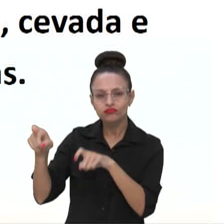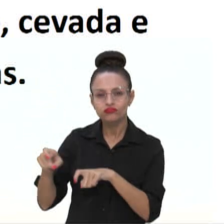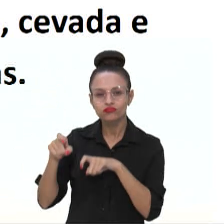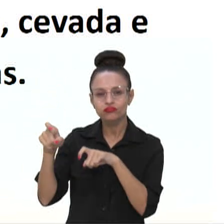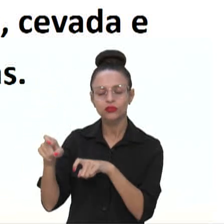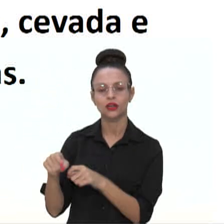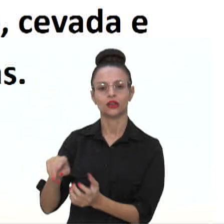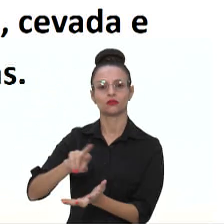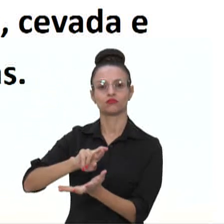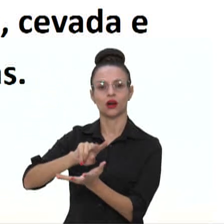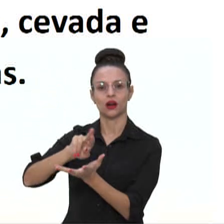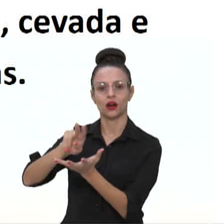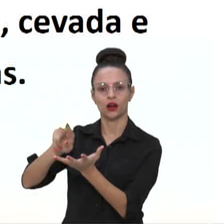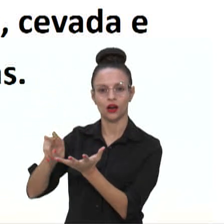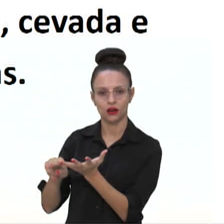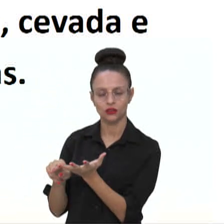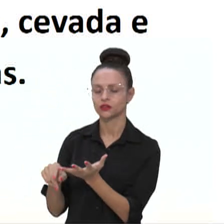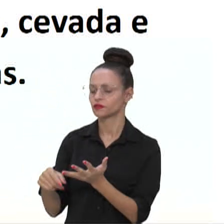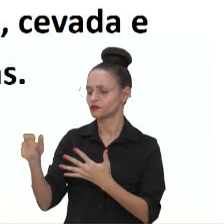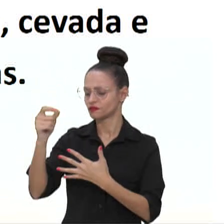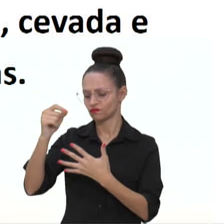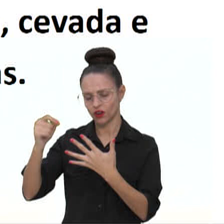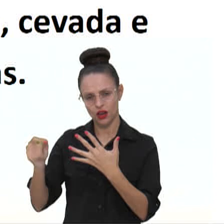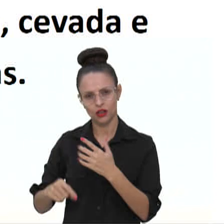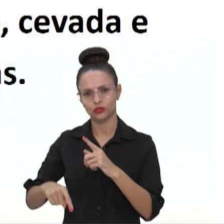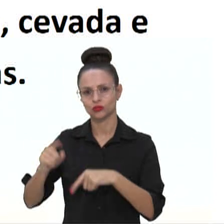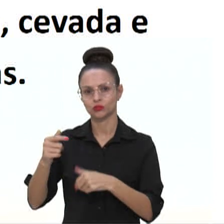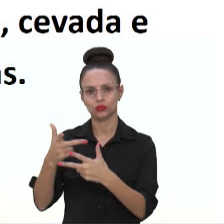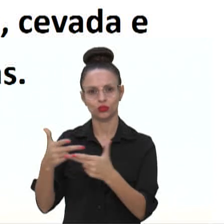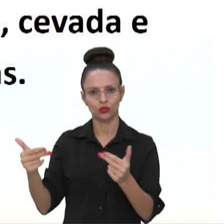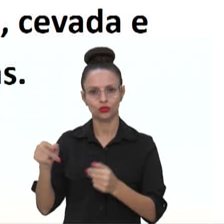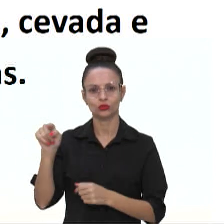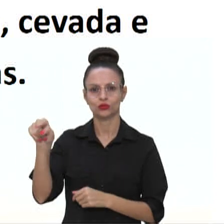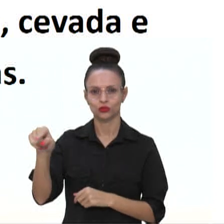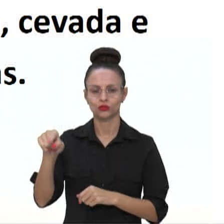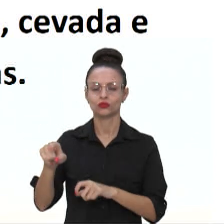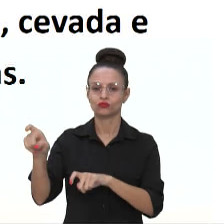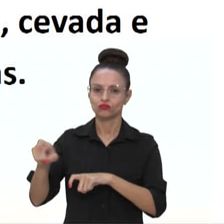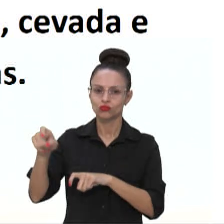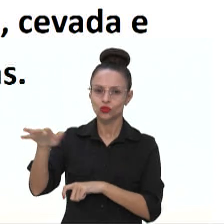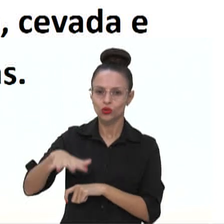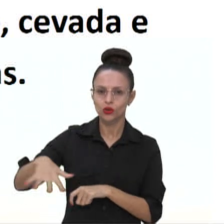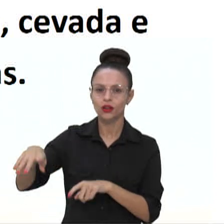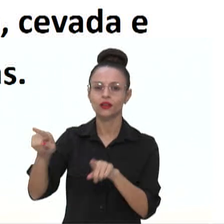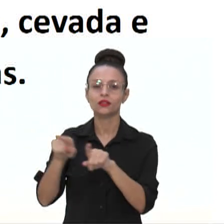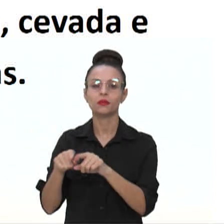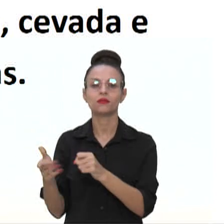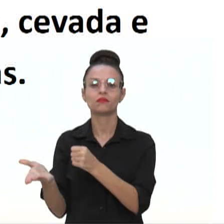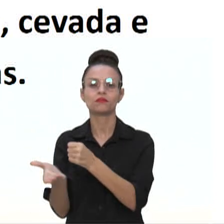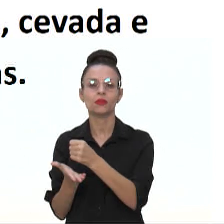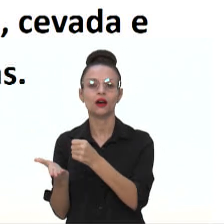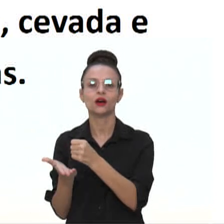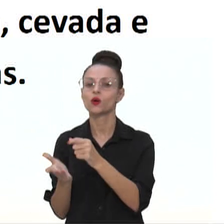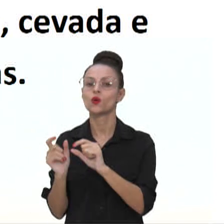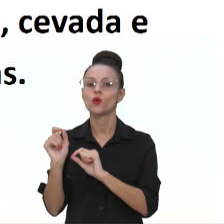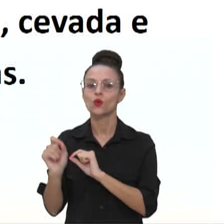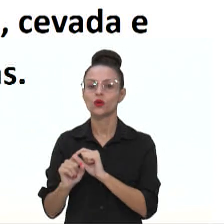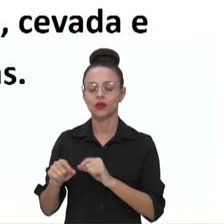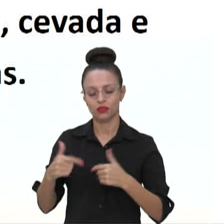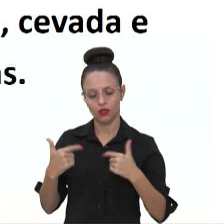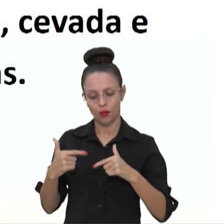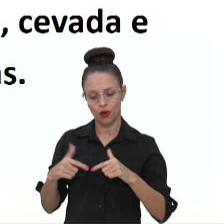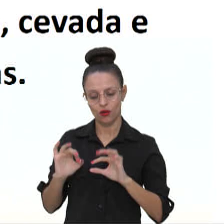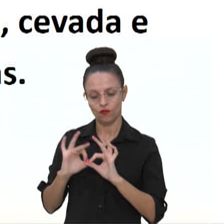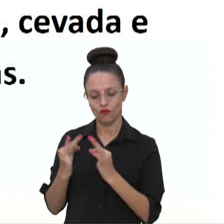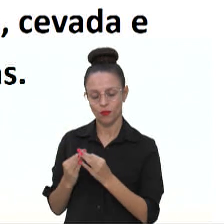produção diversificada, vários produtos ali nessas pequenas propriedades rurais, e a base era o trabalho